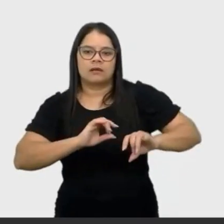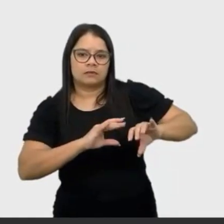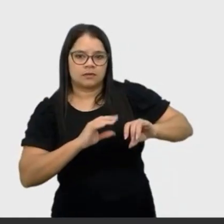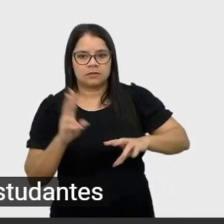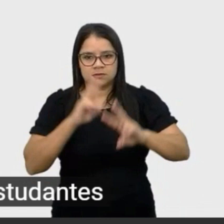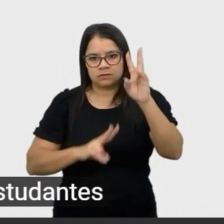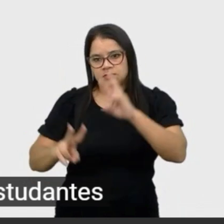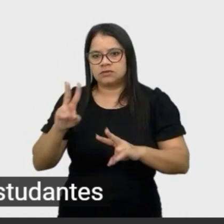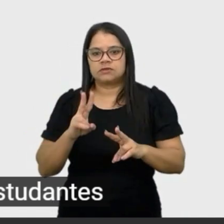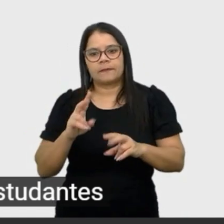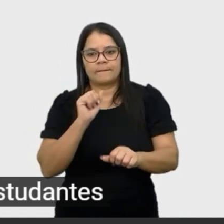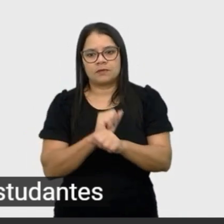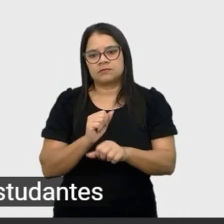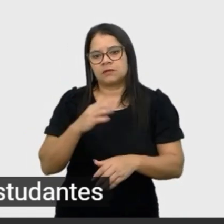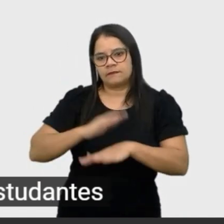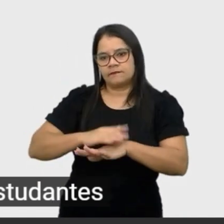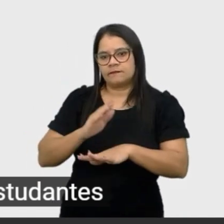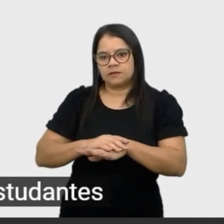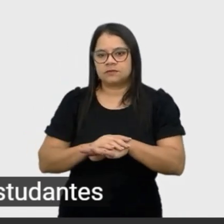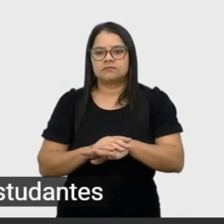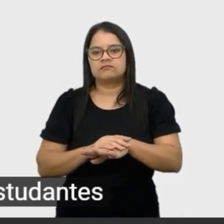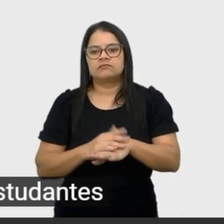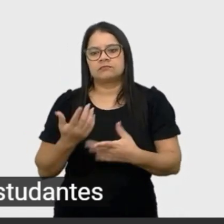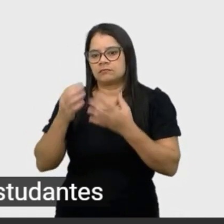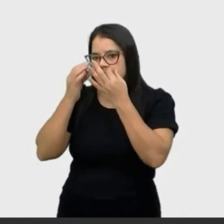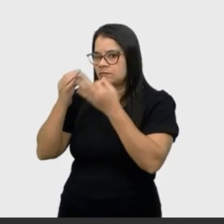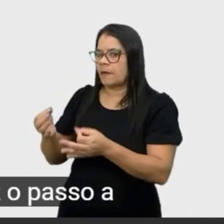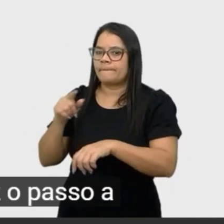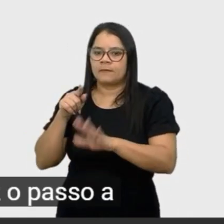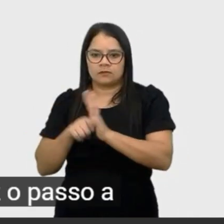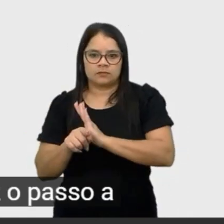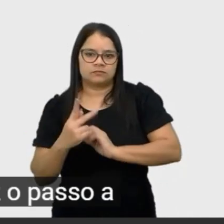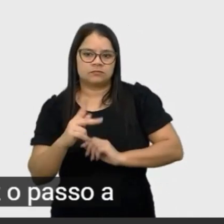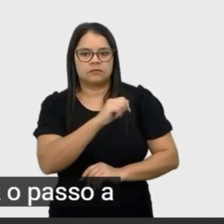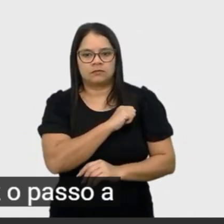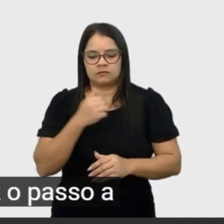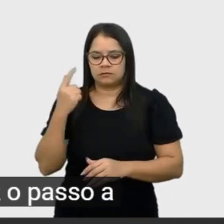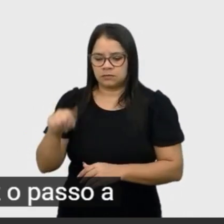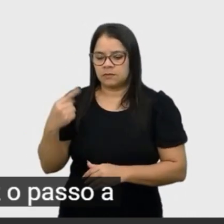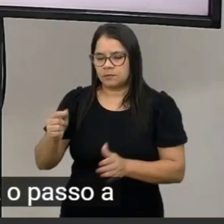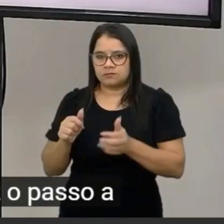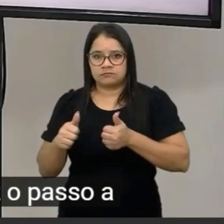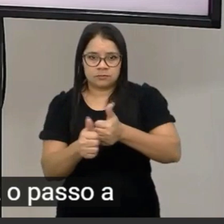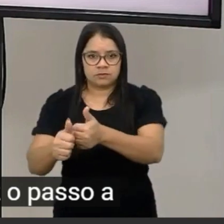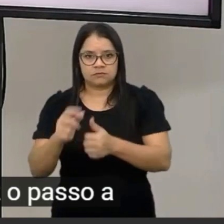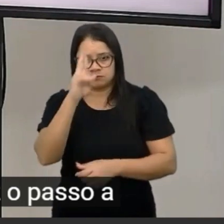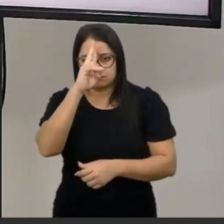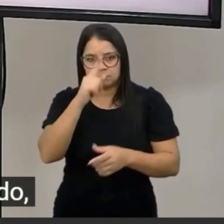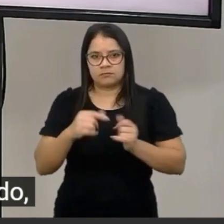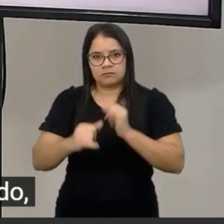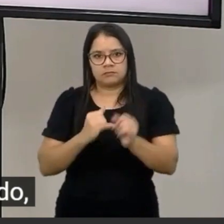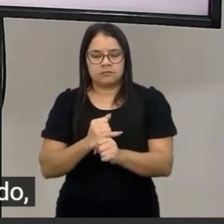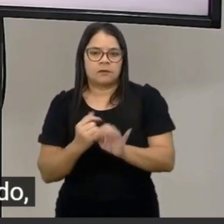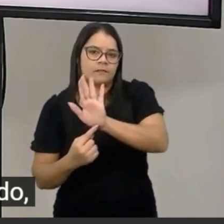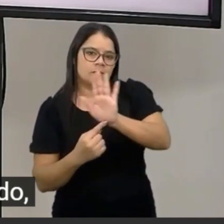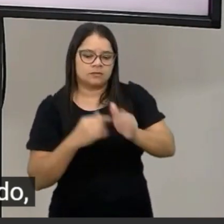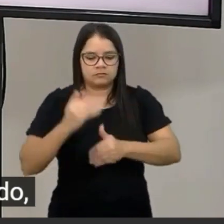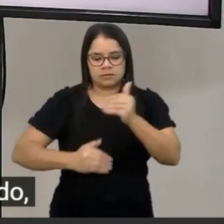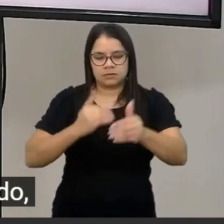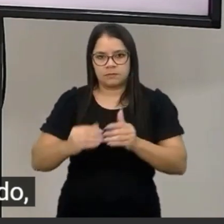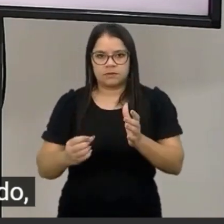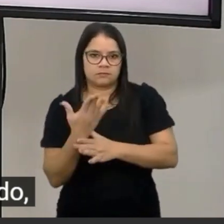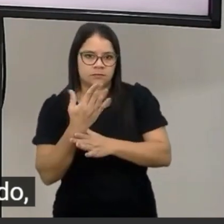técnica, assistir, pausar e fazer. Veja o primeiro passo no vídeo, pause, execute com os estudantes e depois prossiga. Lembrando que todo o material, ele traz o passo a